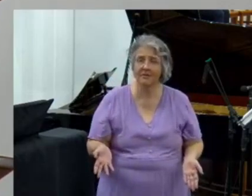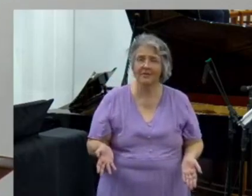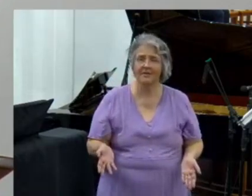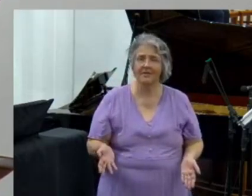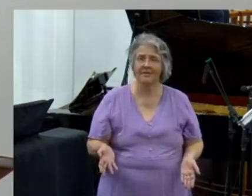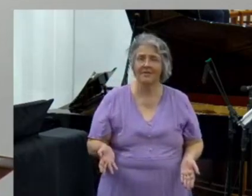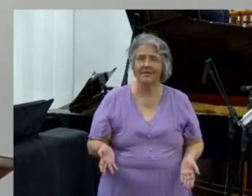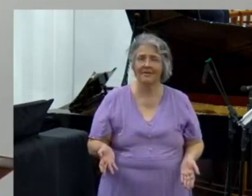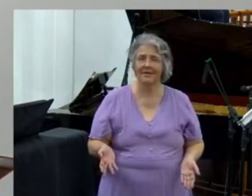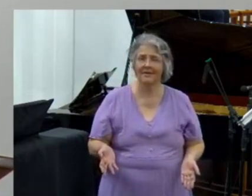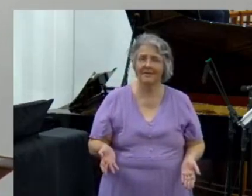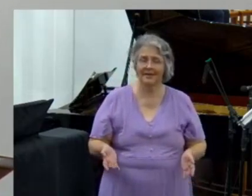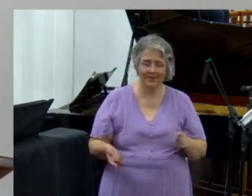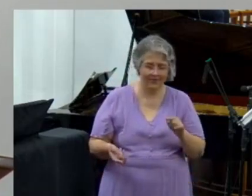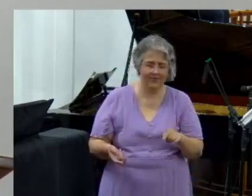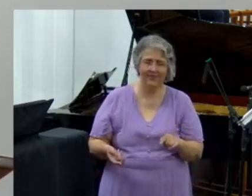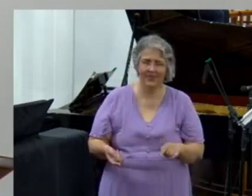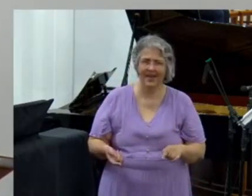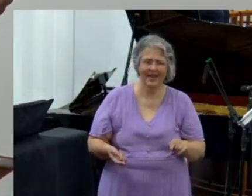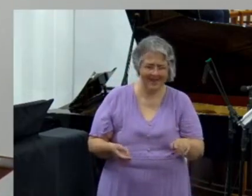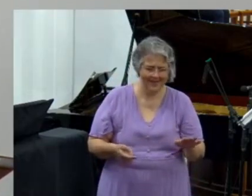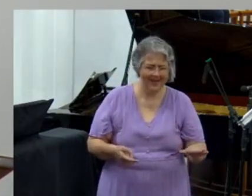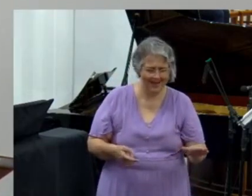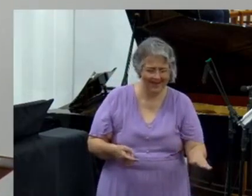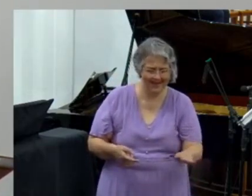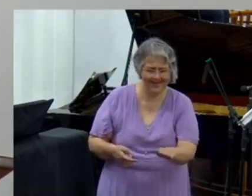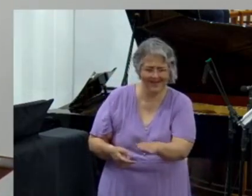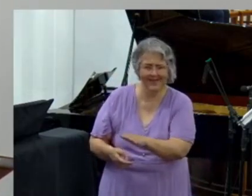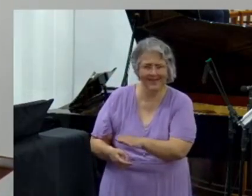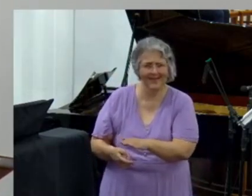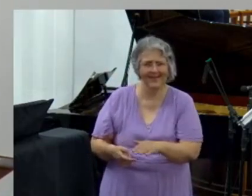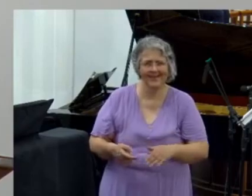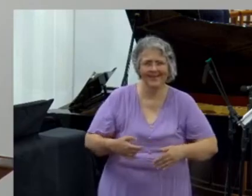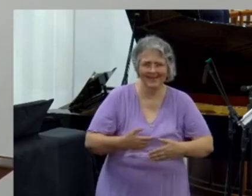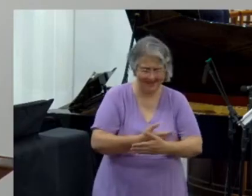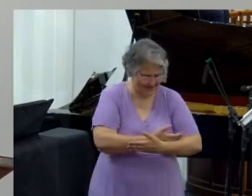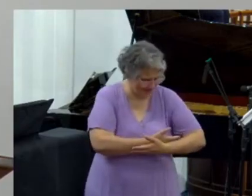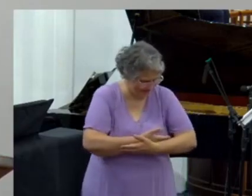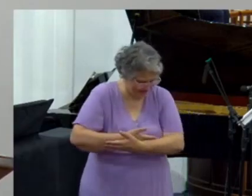boca dessas crianças falando Hosana ao filho de Davi? O próprio Deus.